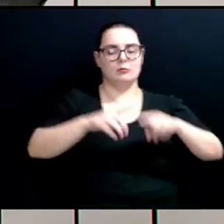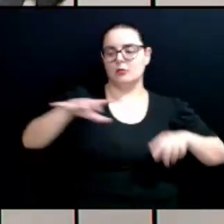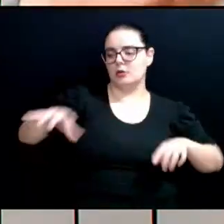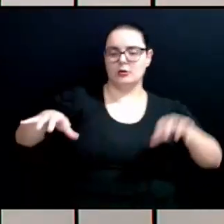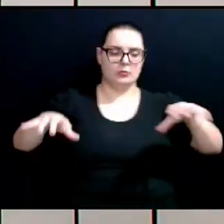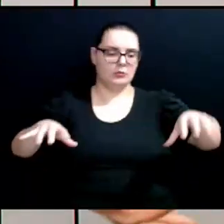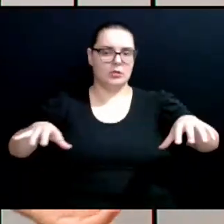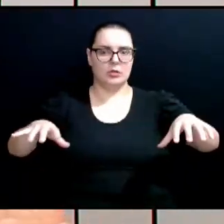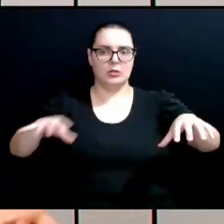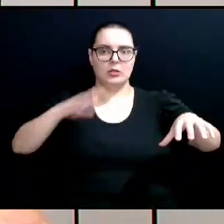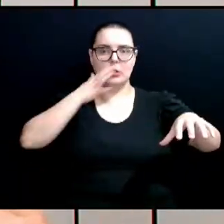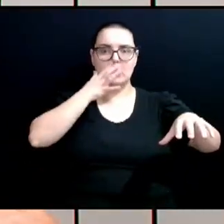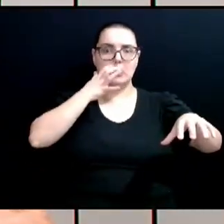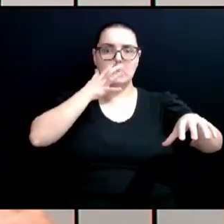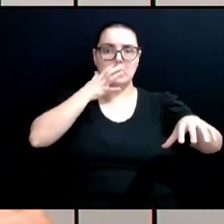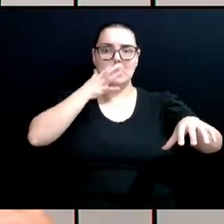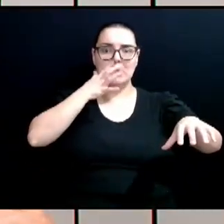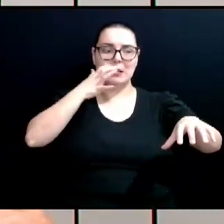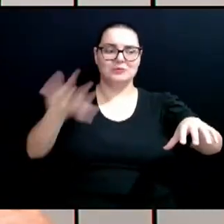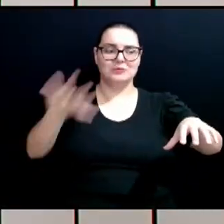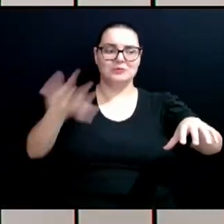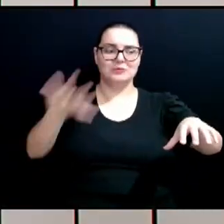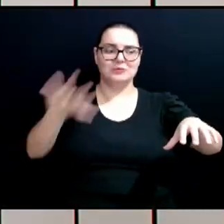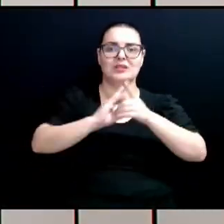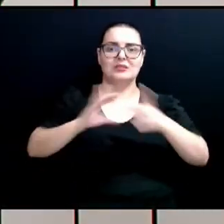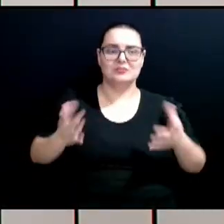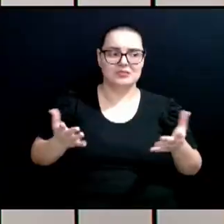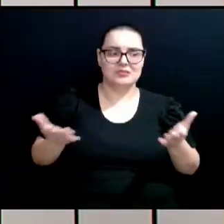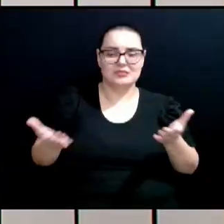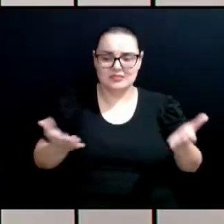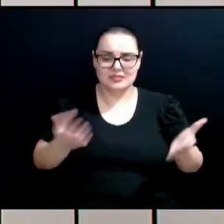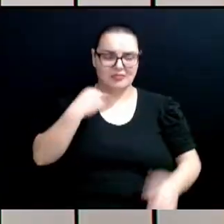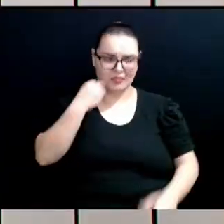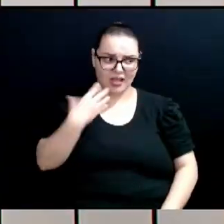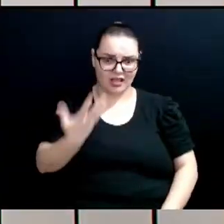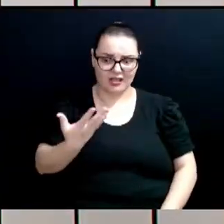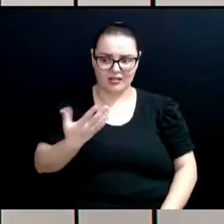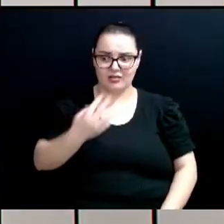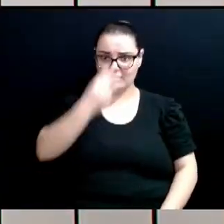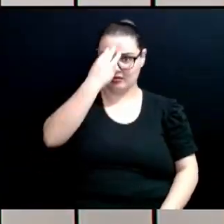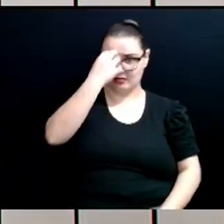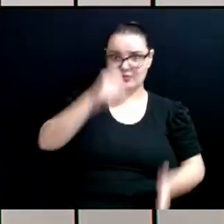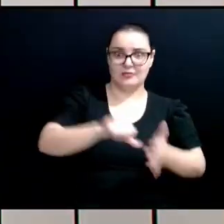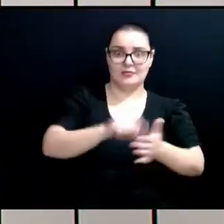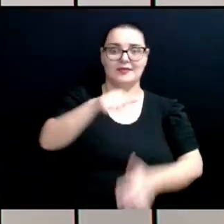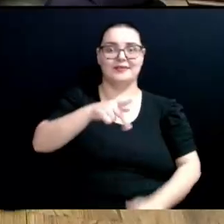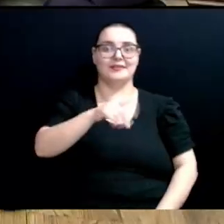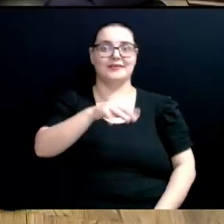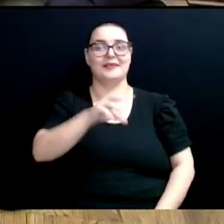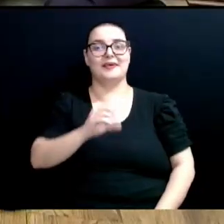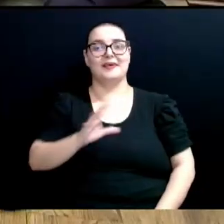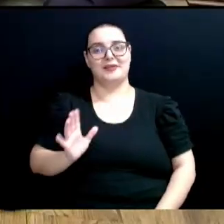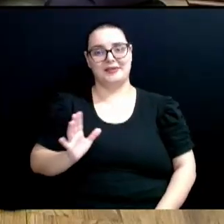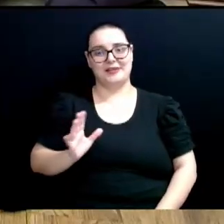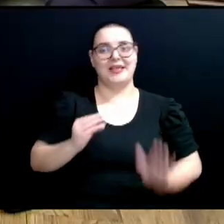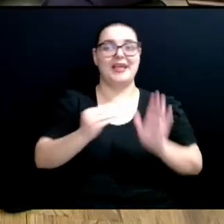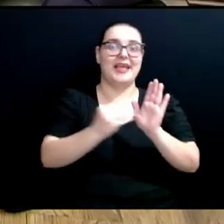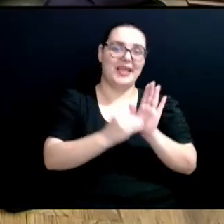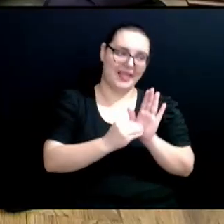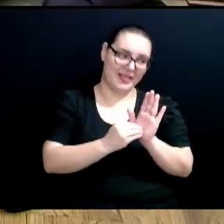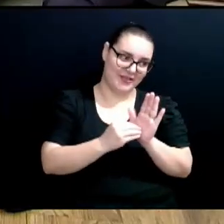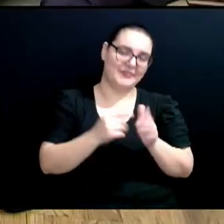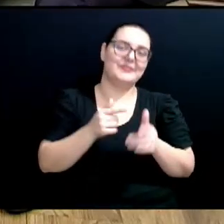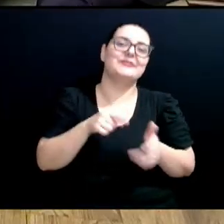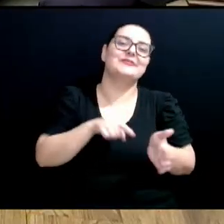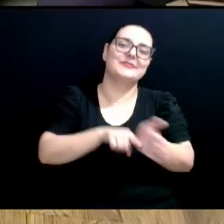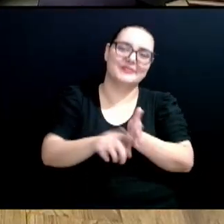time. E aí, com isso, a democracia vai ficar enfraquecida? Wagner Romão primeiro e depois Paulo. É a última pergunta. Mais um programa. Dá mais um Pelo programa.